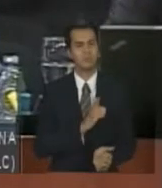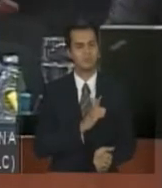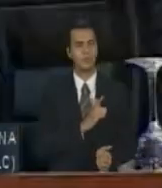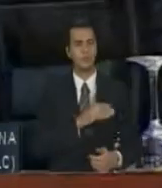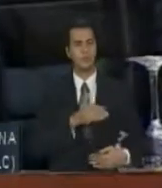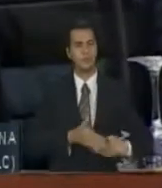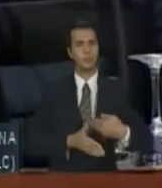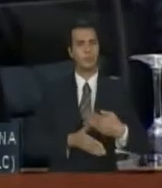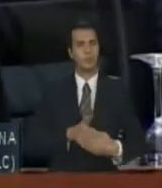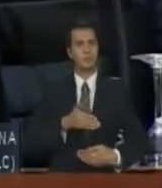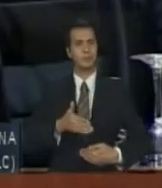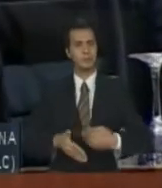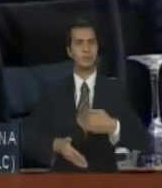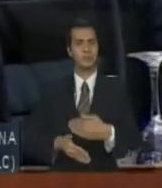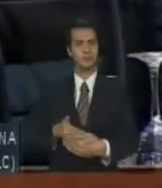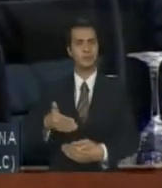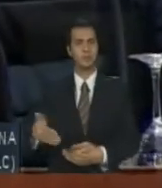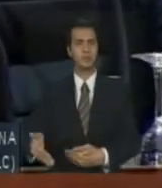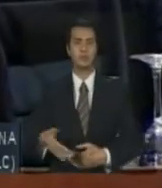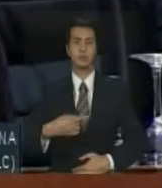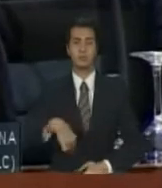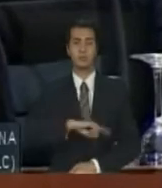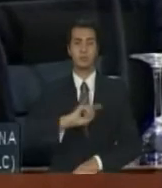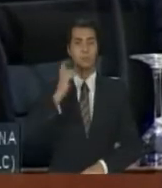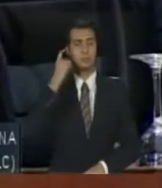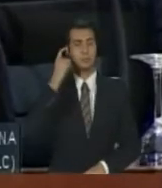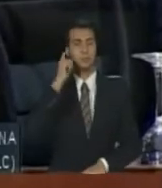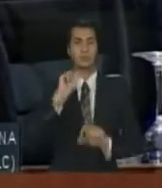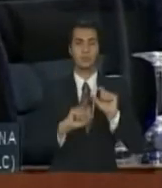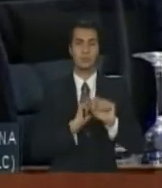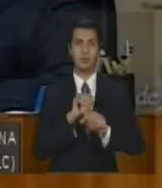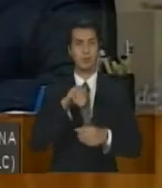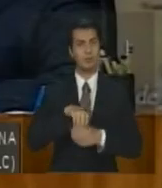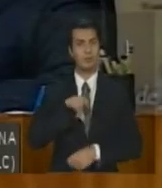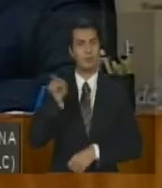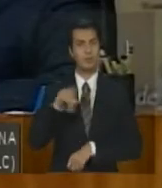nós consideramos, principalmente no Brasil,